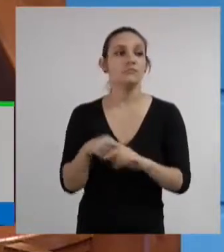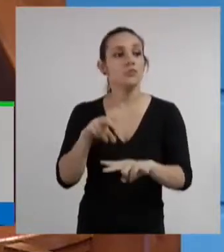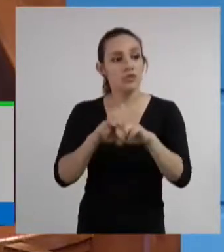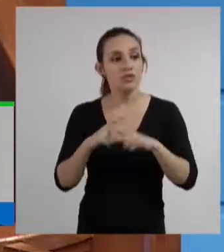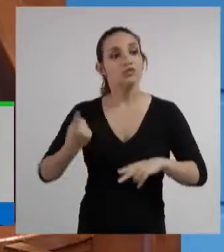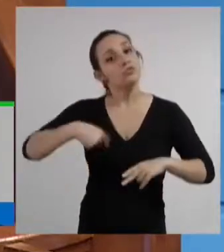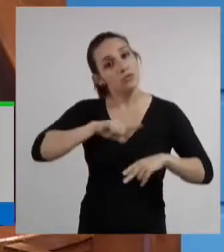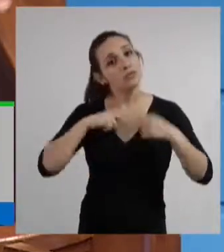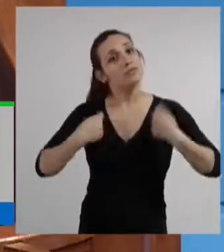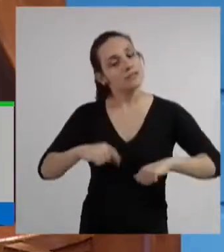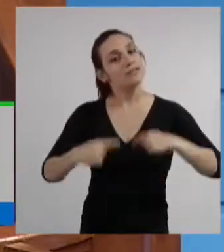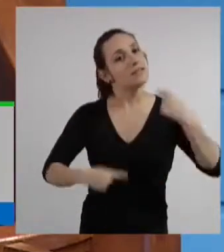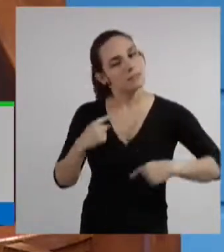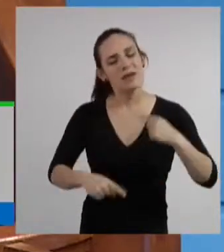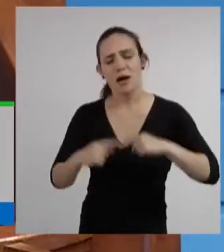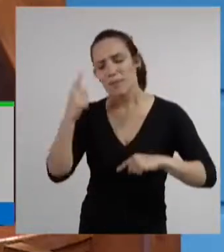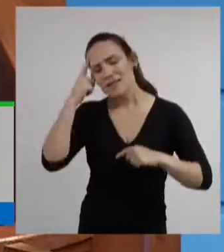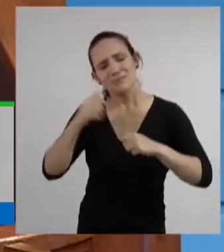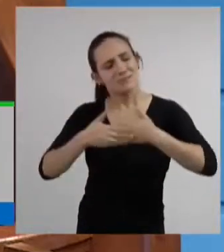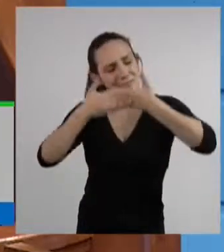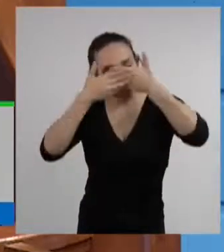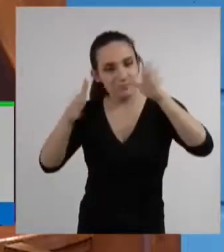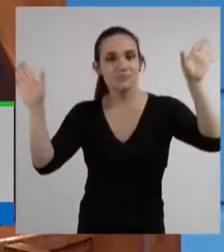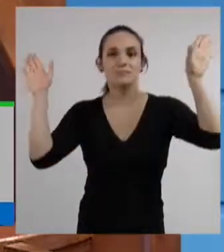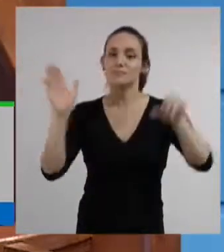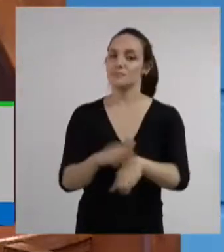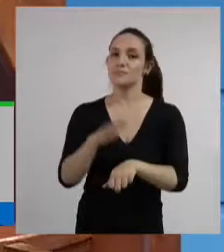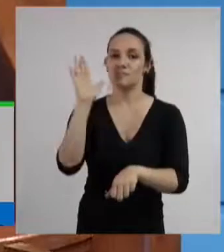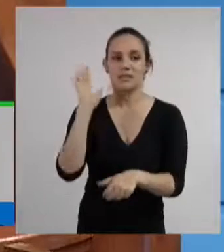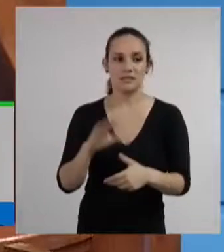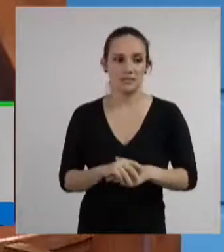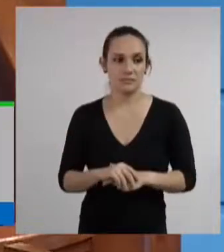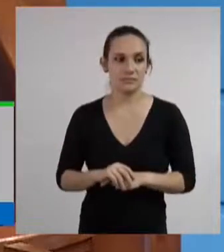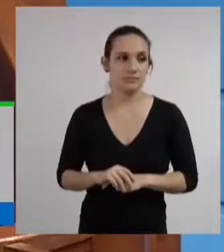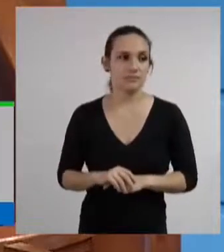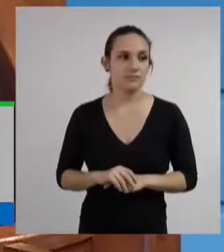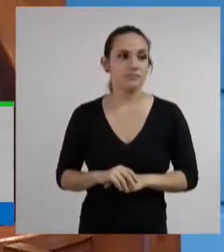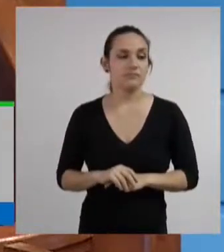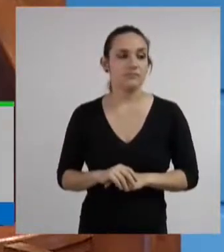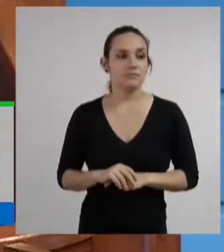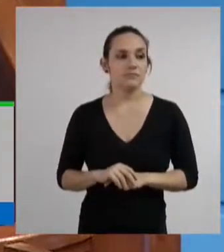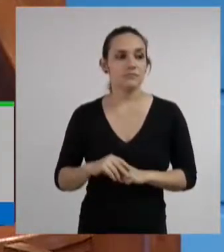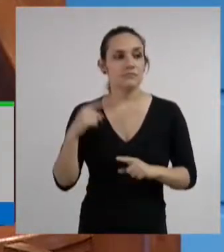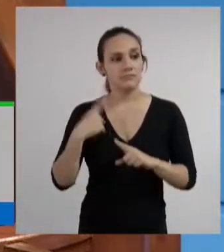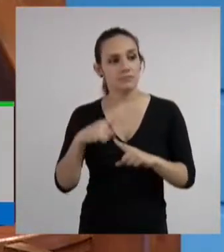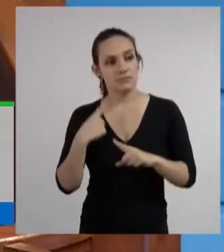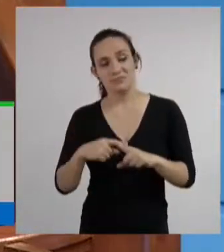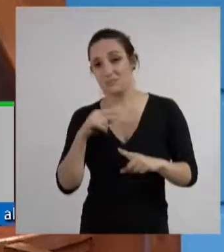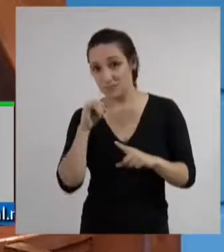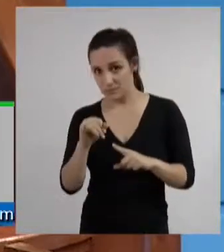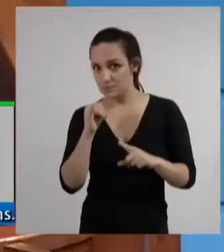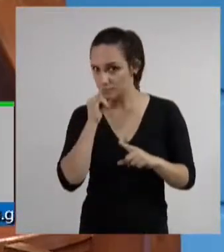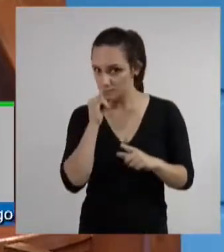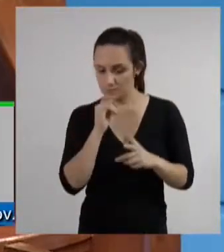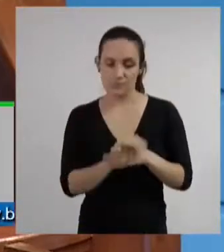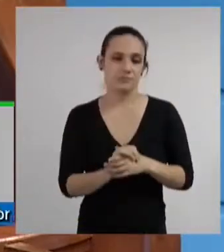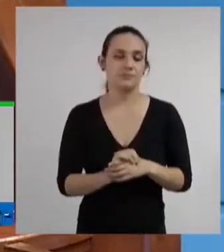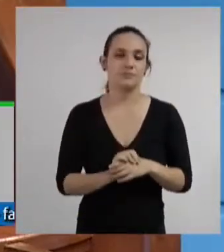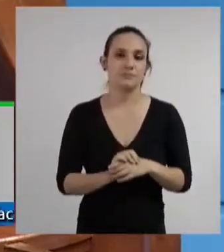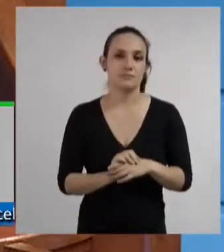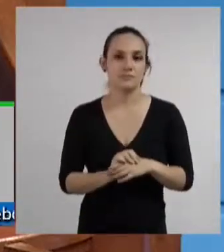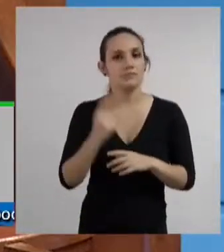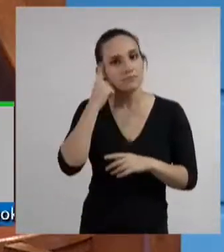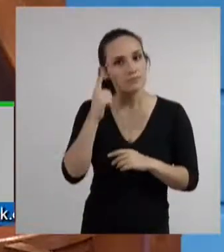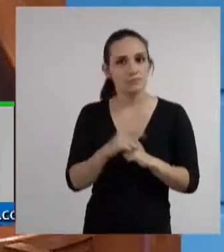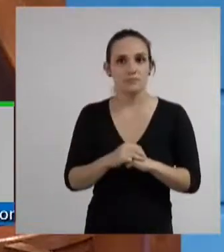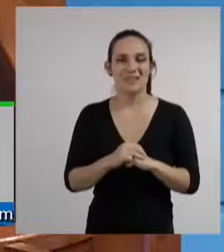esse é o debate que nós temos que fazer, ampliar aqui o leque de debate em relação a isso. Porque se não tivesse, quando surgiu o recurso específico